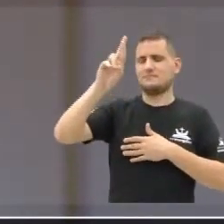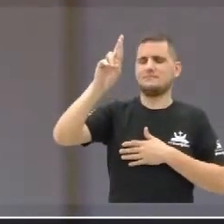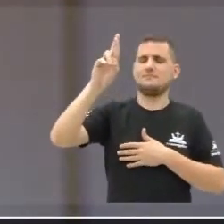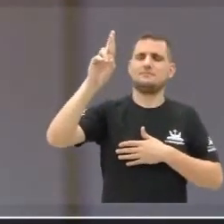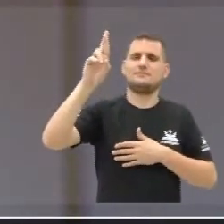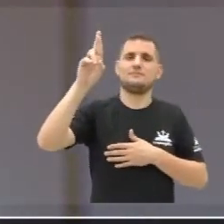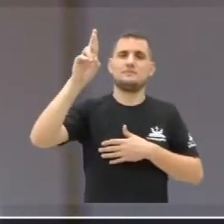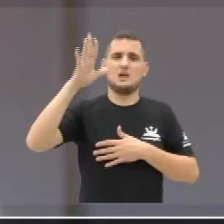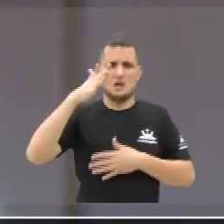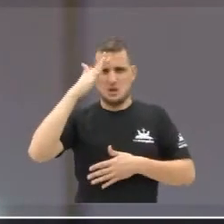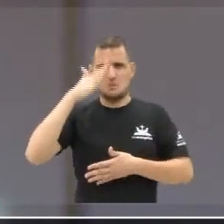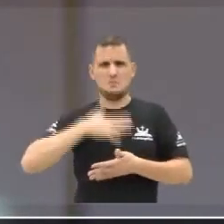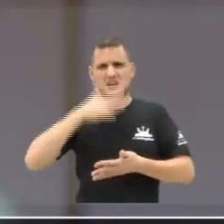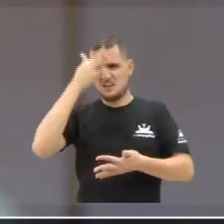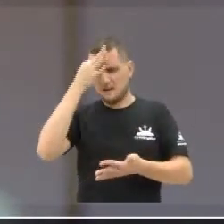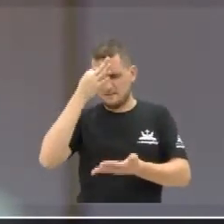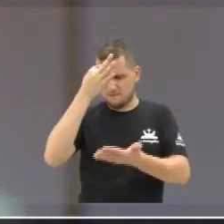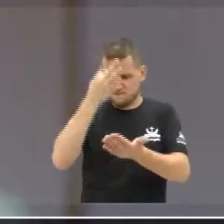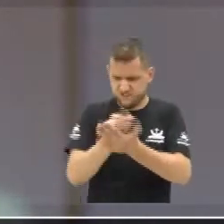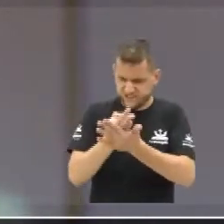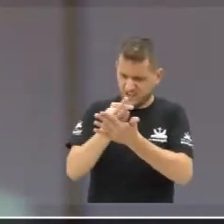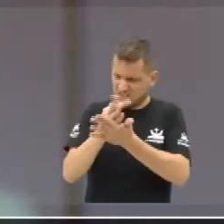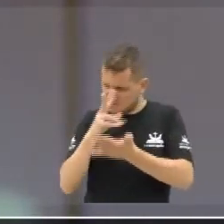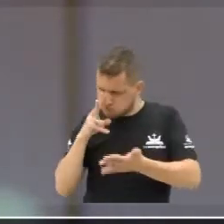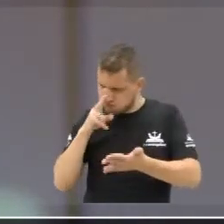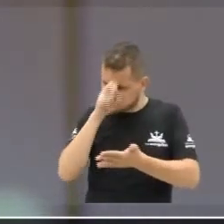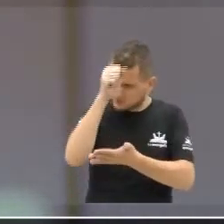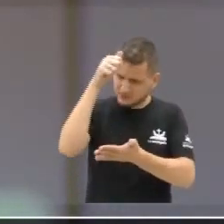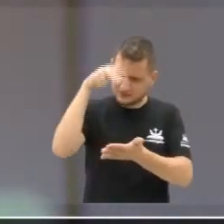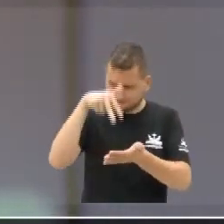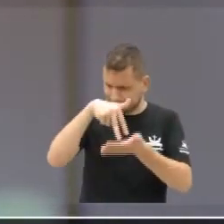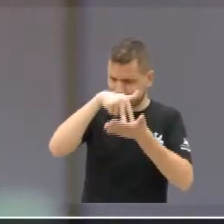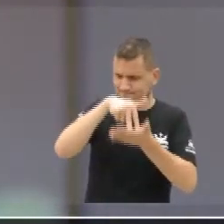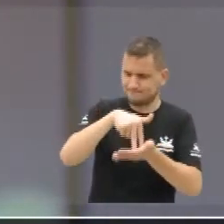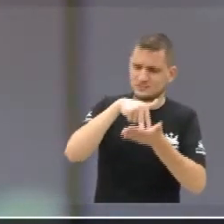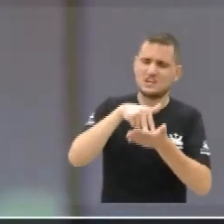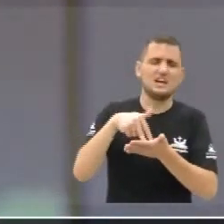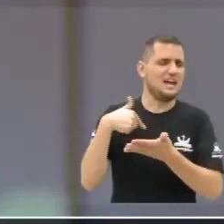Aumenta minha fé em ti, não me deixa